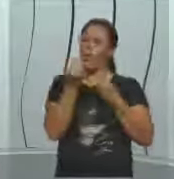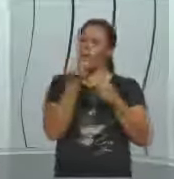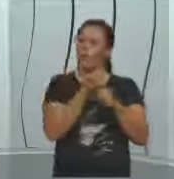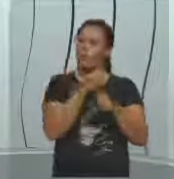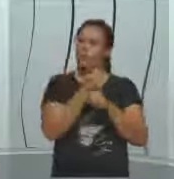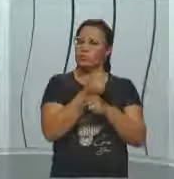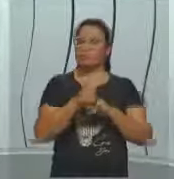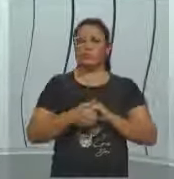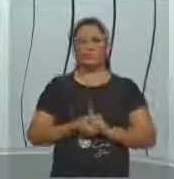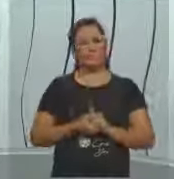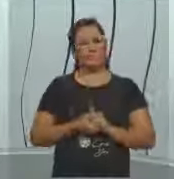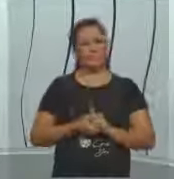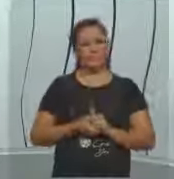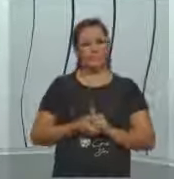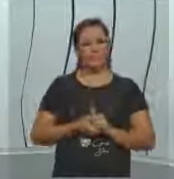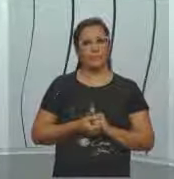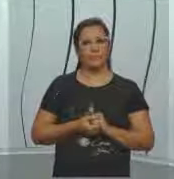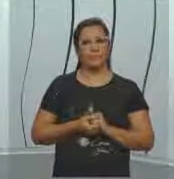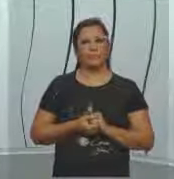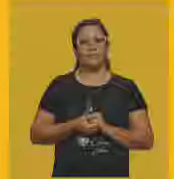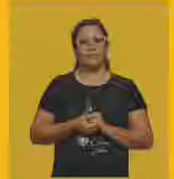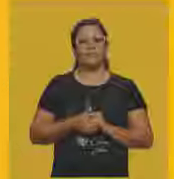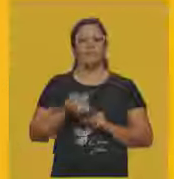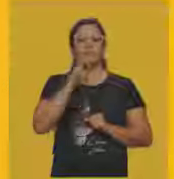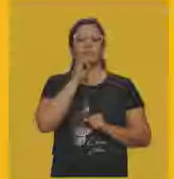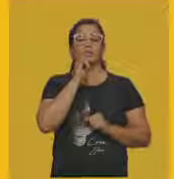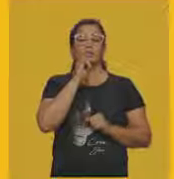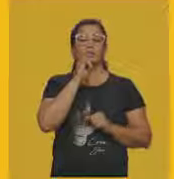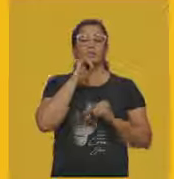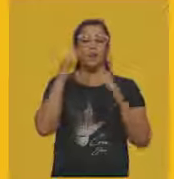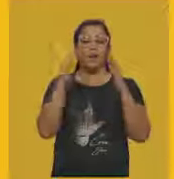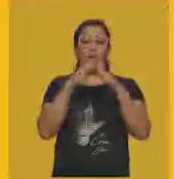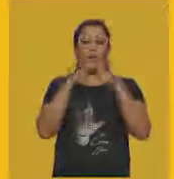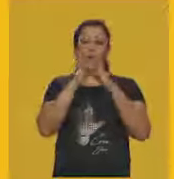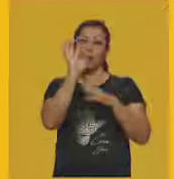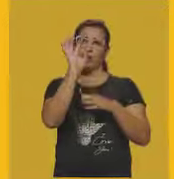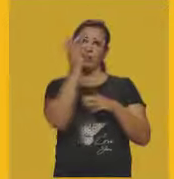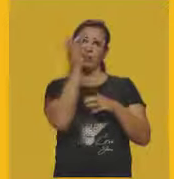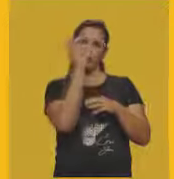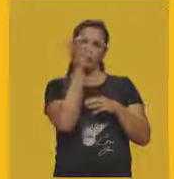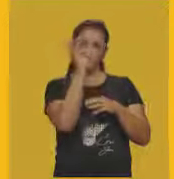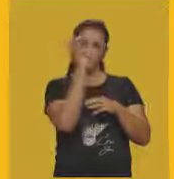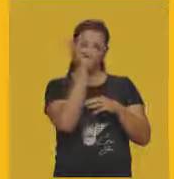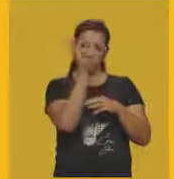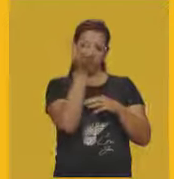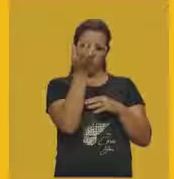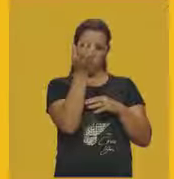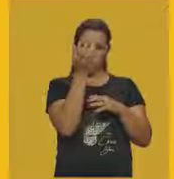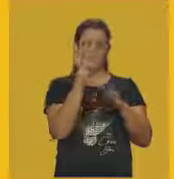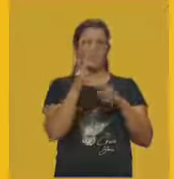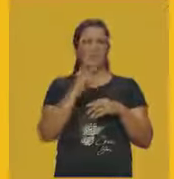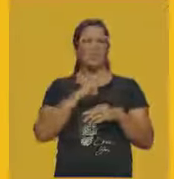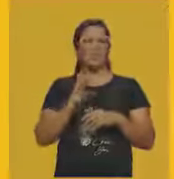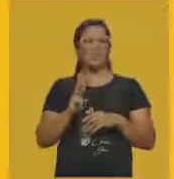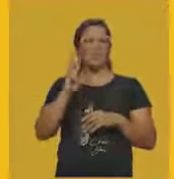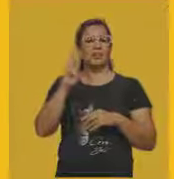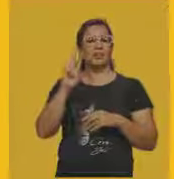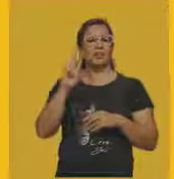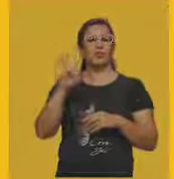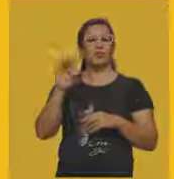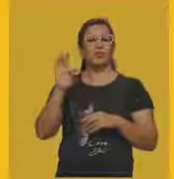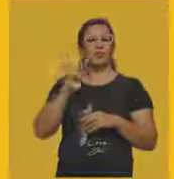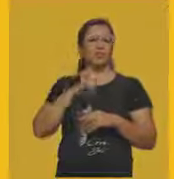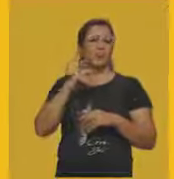funciona. Olha só. Uma lâmpada de uma residência é ligada a uma voltagem. Voltagem é a mesma coisa que diferença